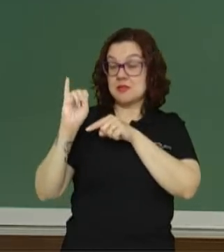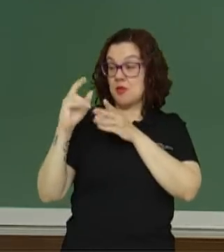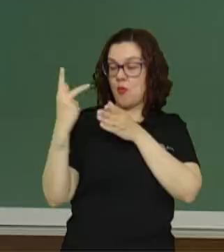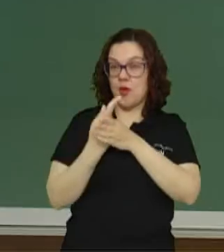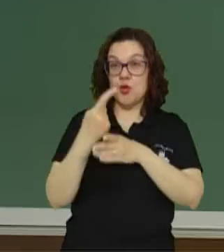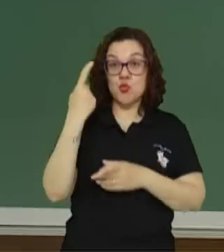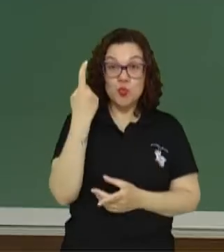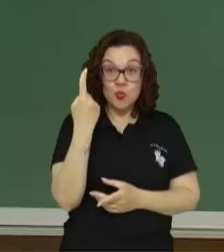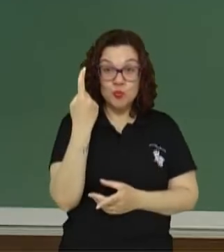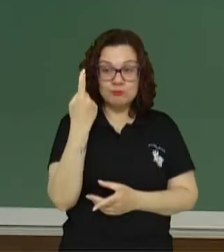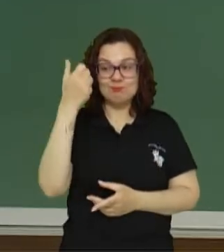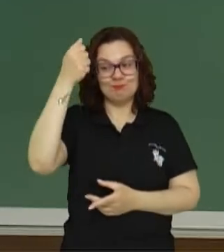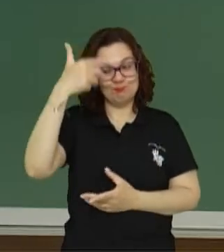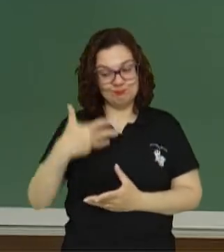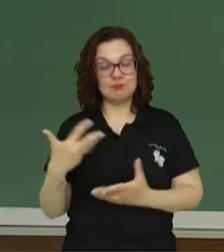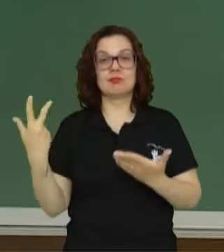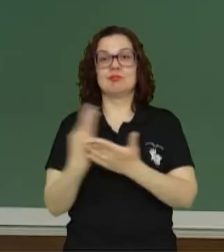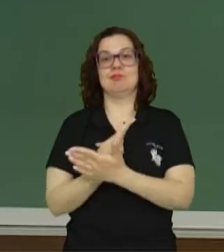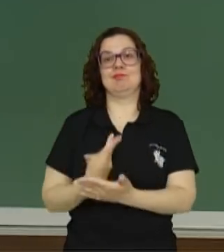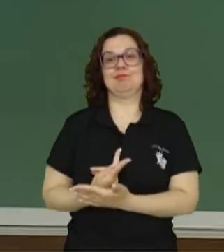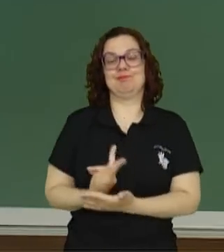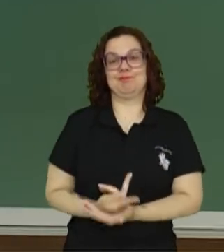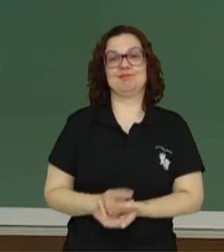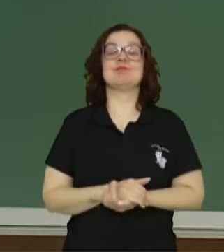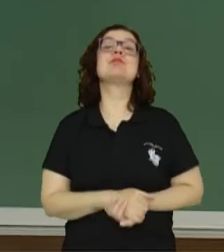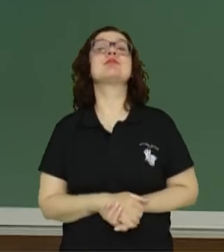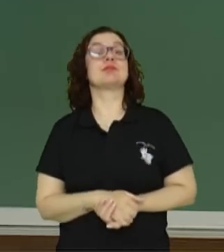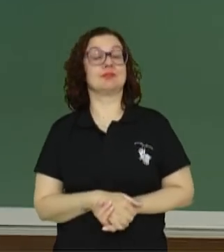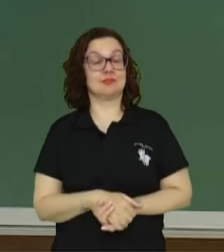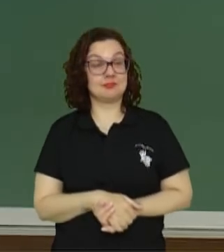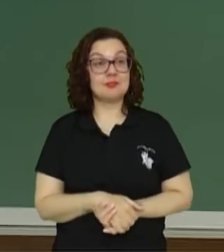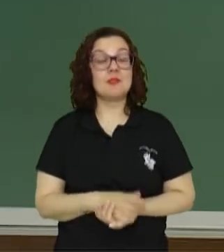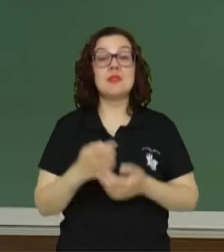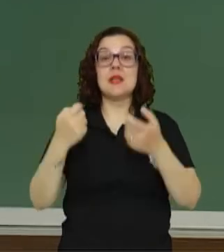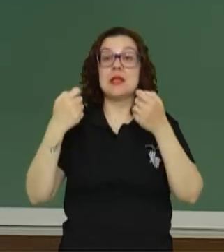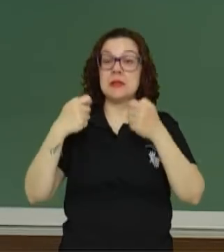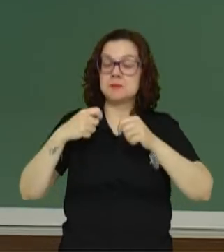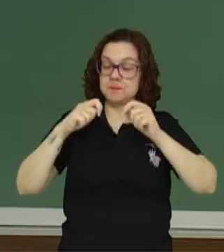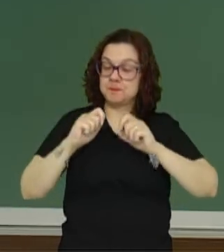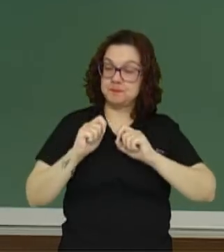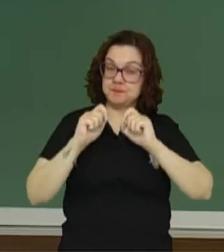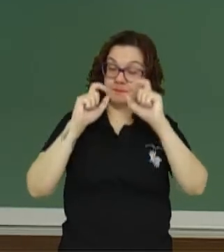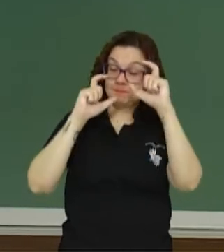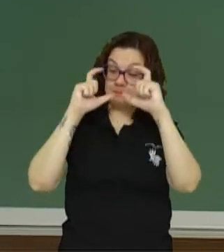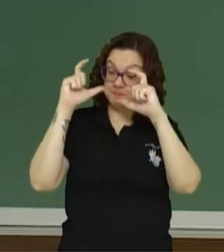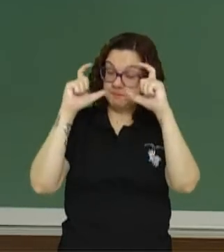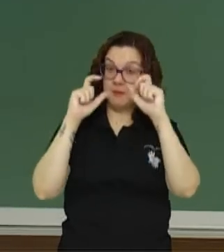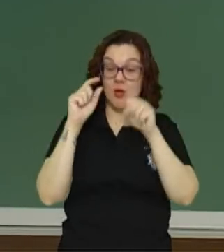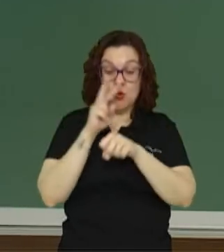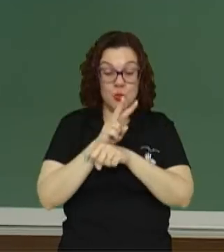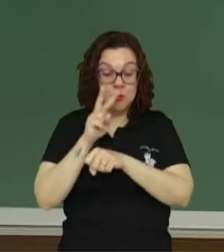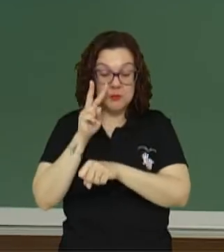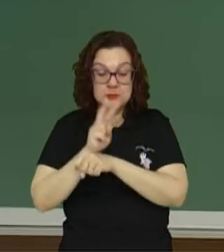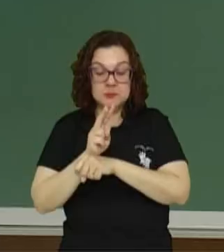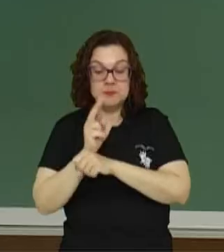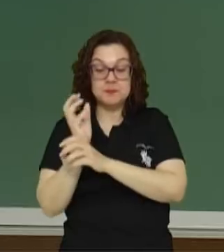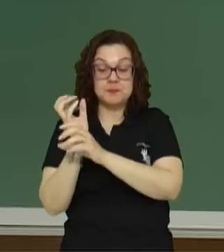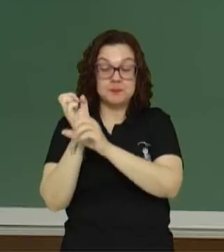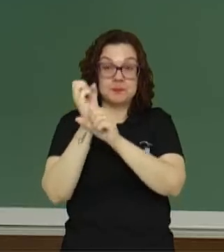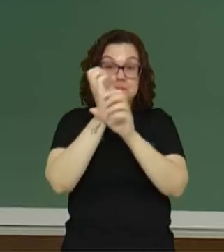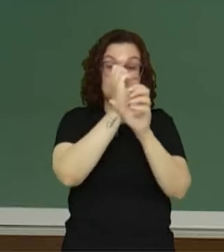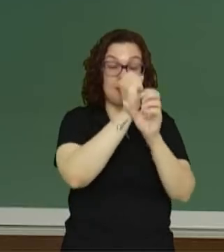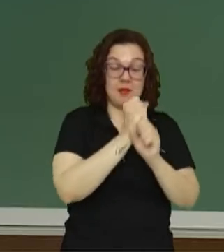1, toda a minha sequência vai estar errada. Então, eu preciso fazer com muita atenção as